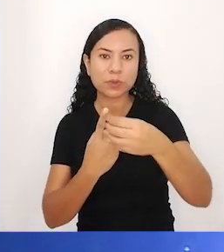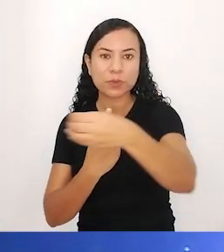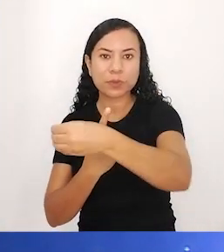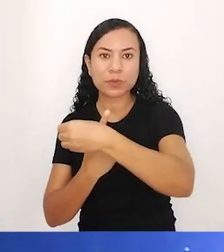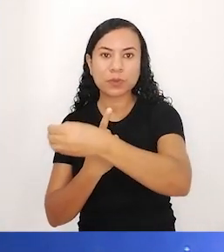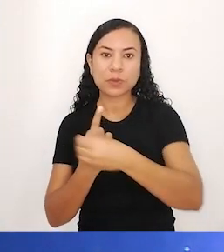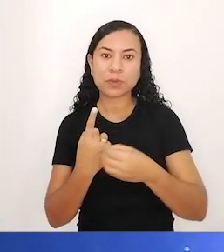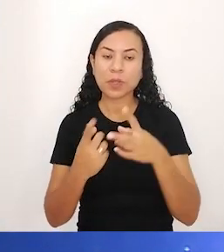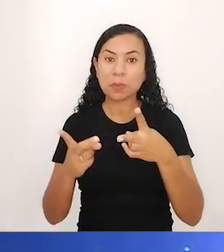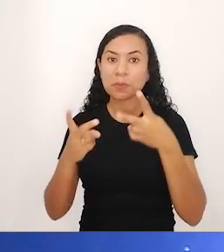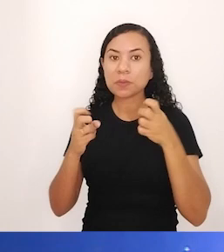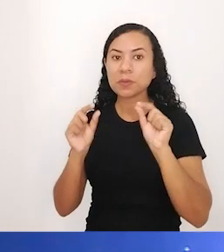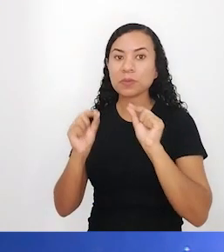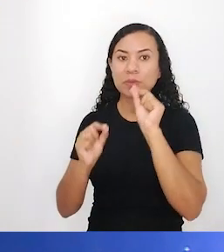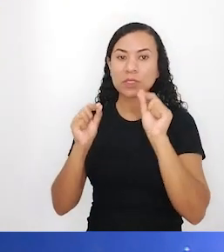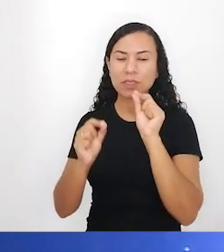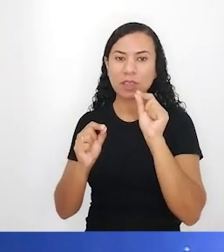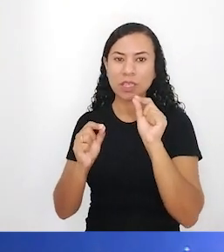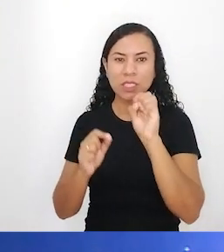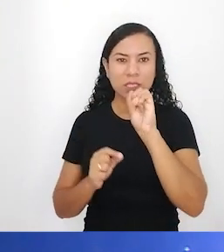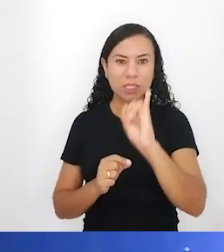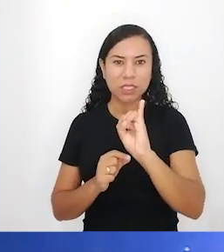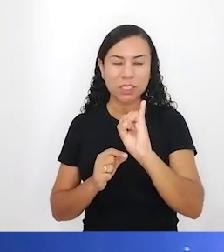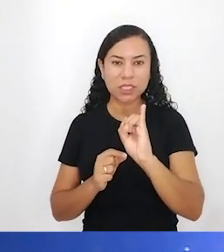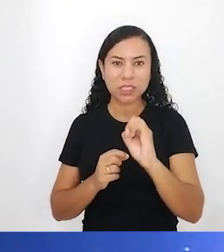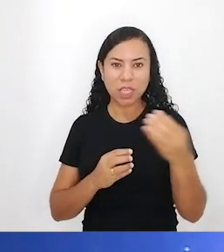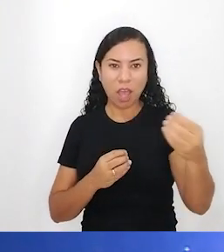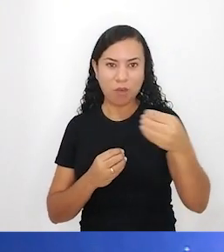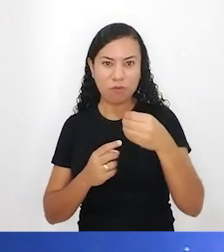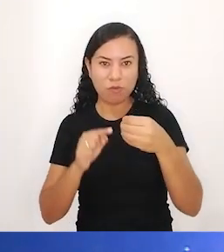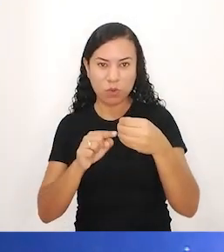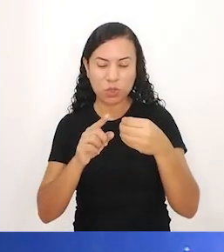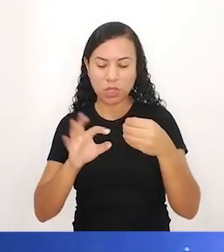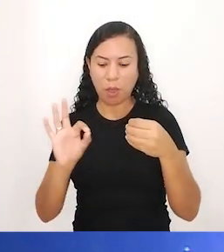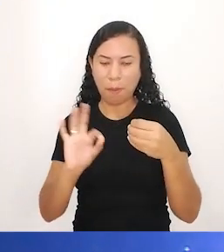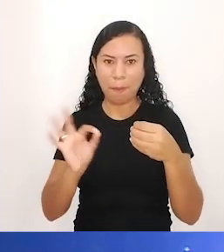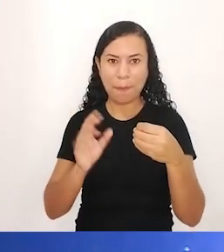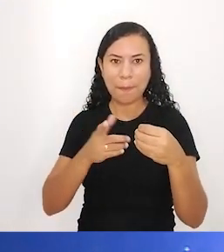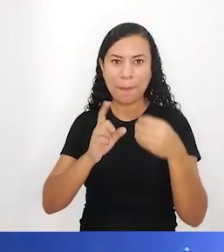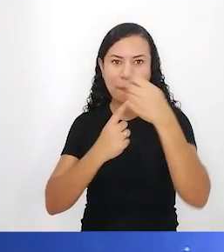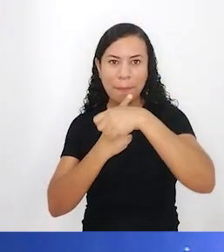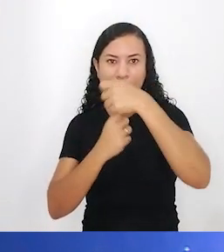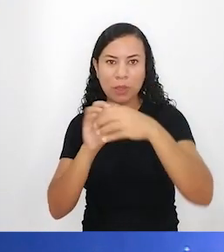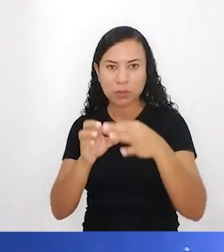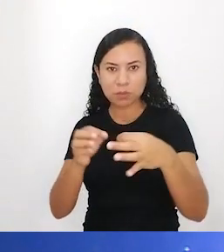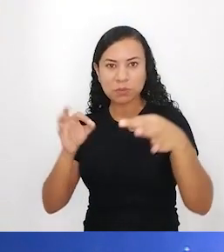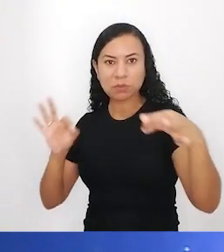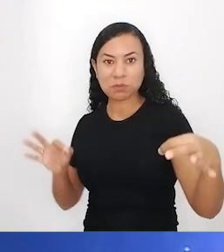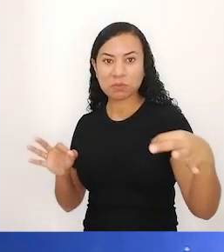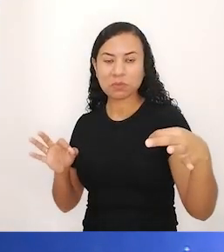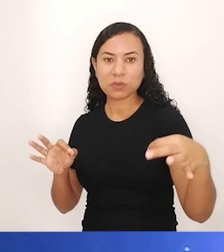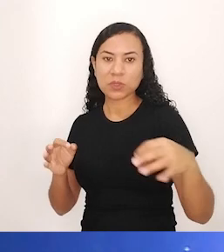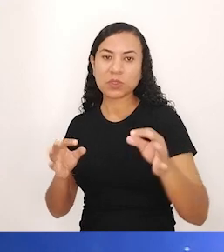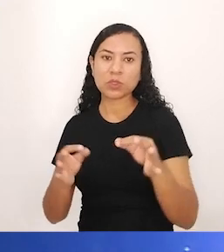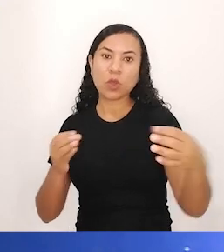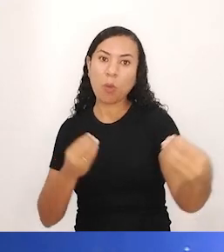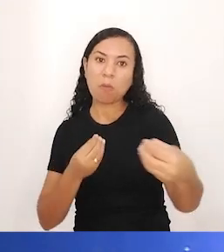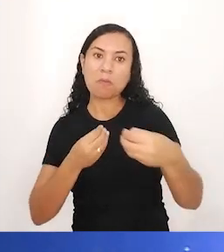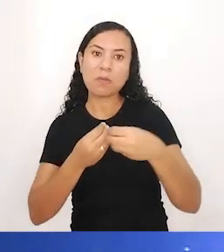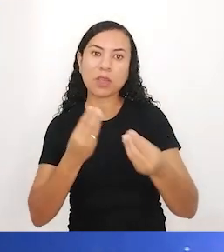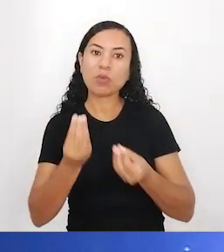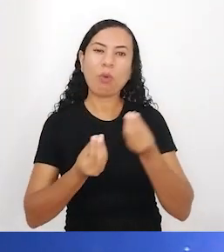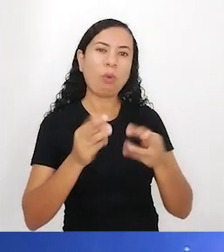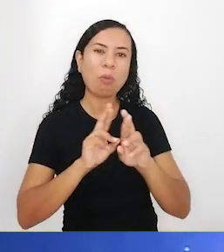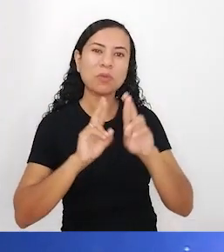maduras próximas. Você vai verificar alguma diferença? Registre tudo, grave um vídeo e mande para a gente no telefone que está na sua tela.